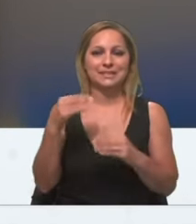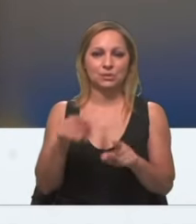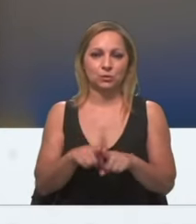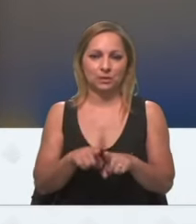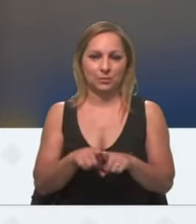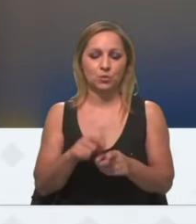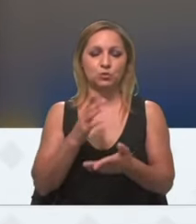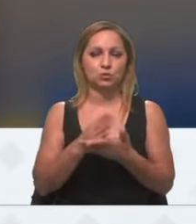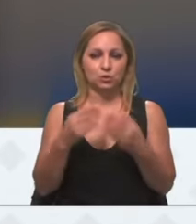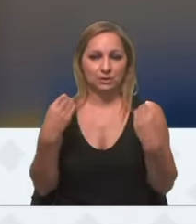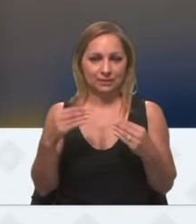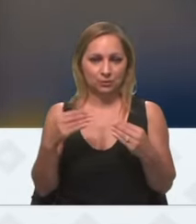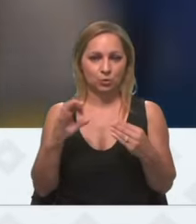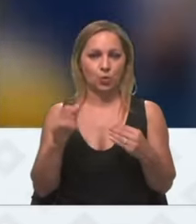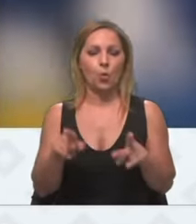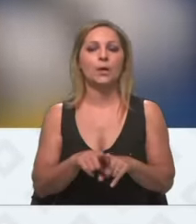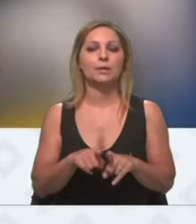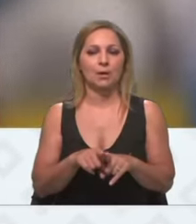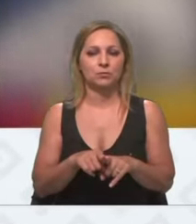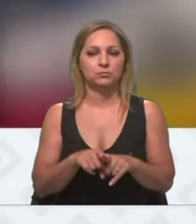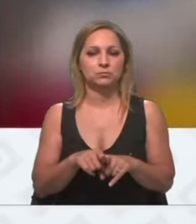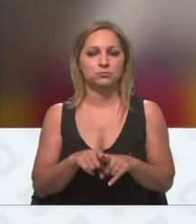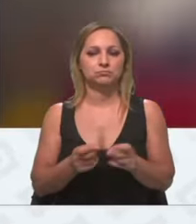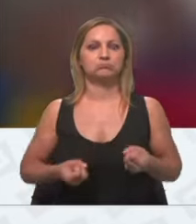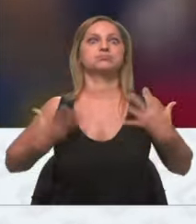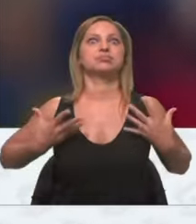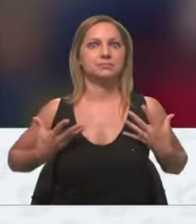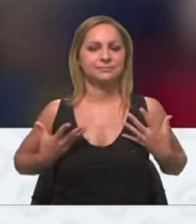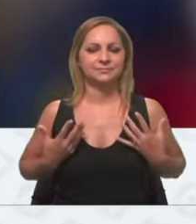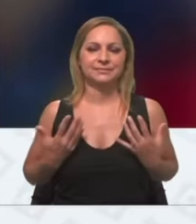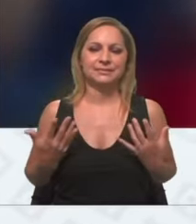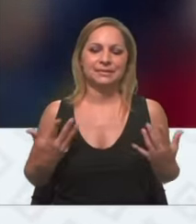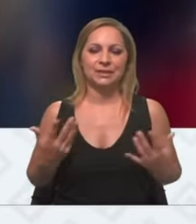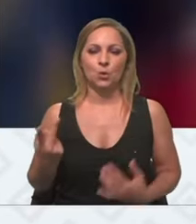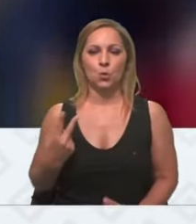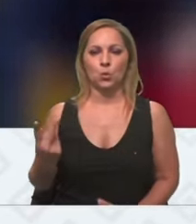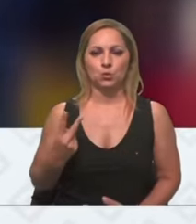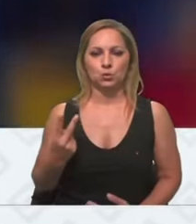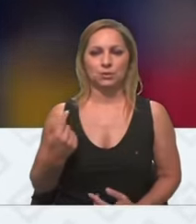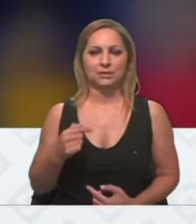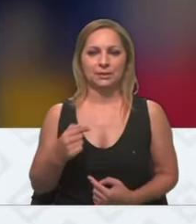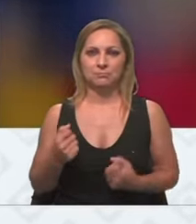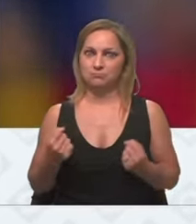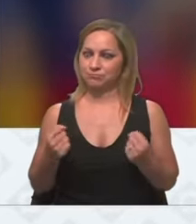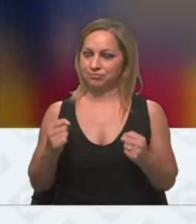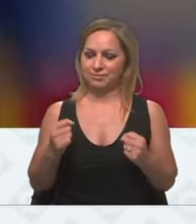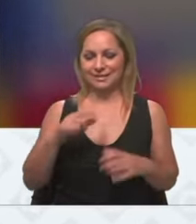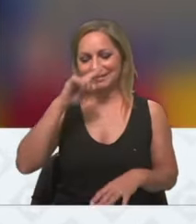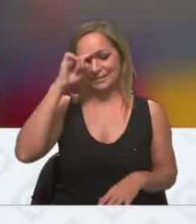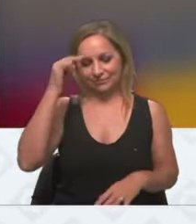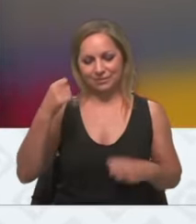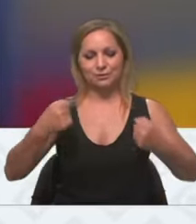só treinador naquele momento ou às vezes também vem o irmão? Assim, nós temos os dois um temperamento complicado, às vezes